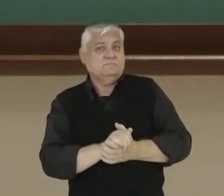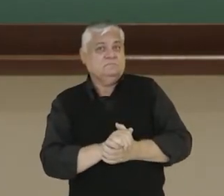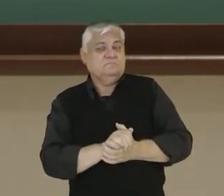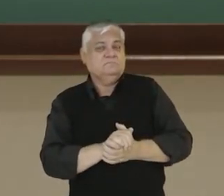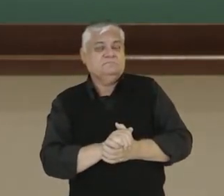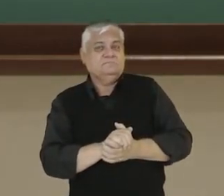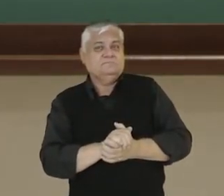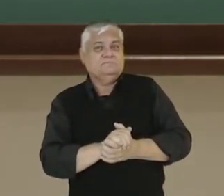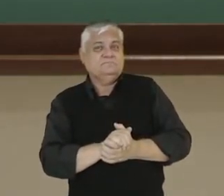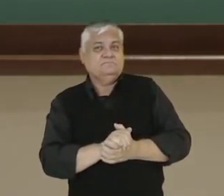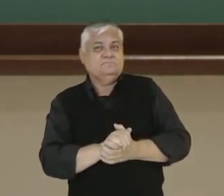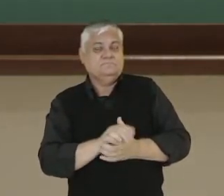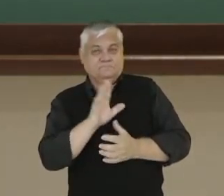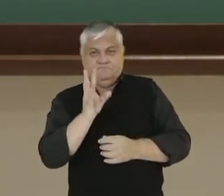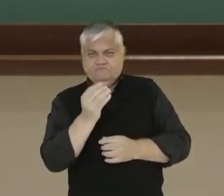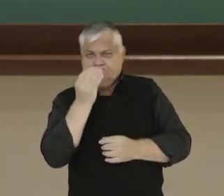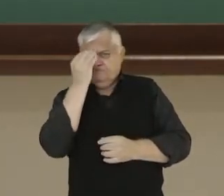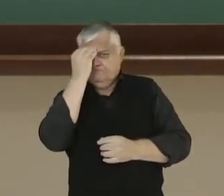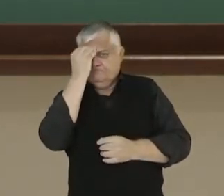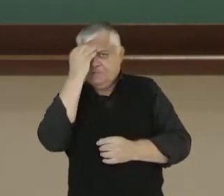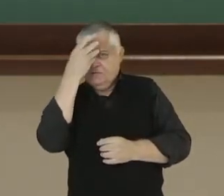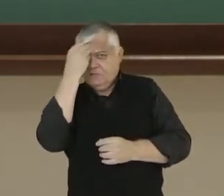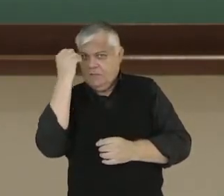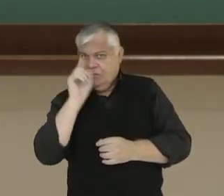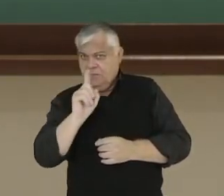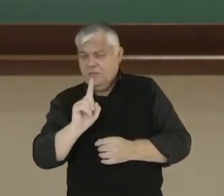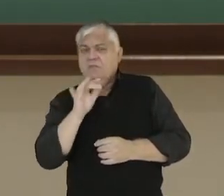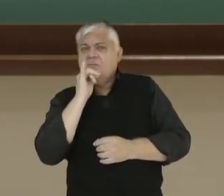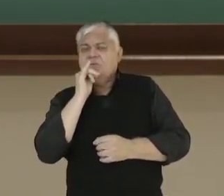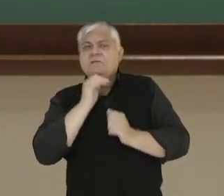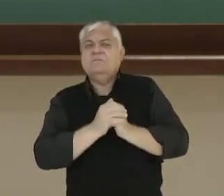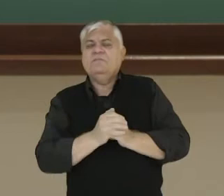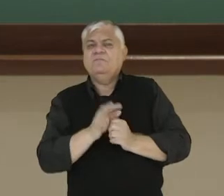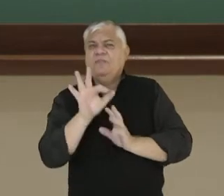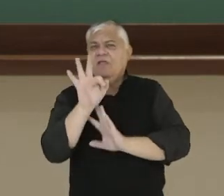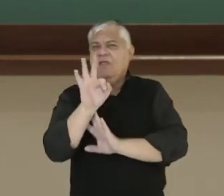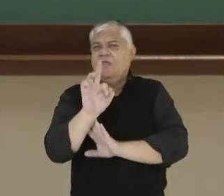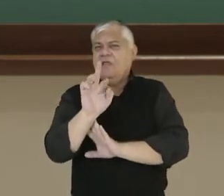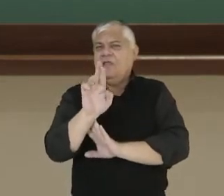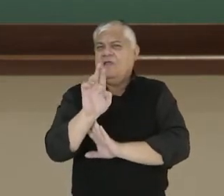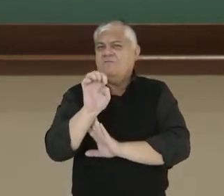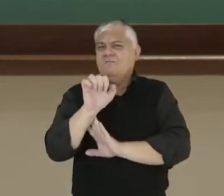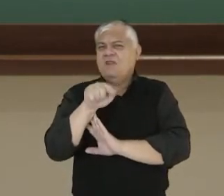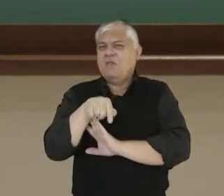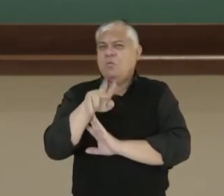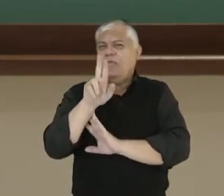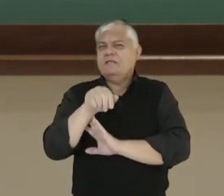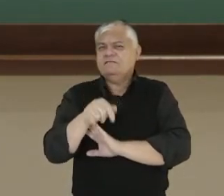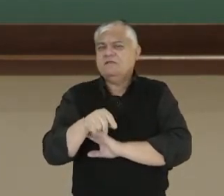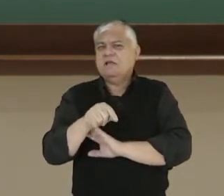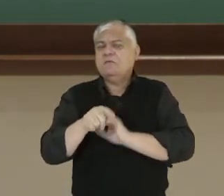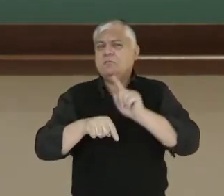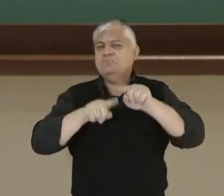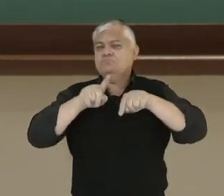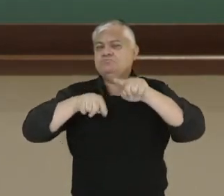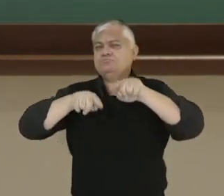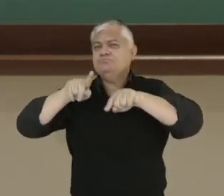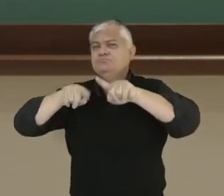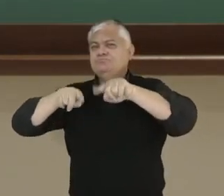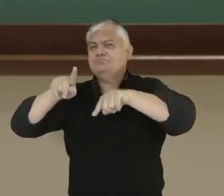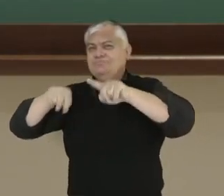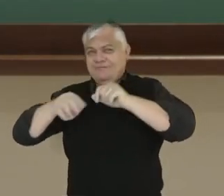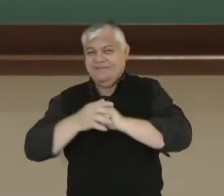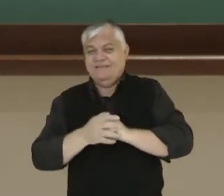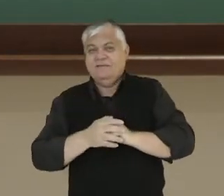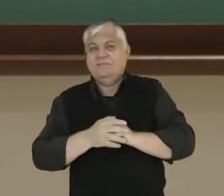só, não esqueça disso. A frequência é algo estabelecido pela fonte. Por exemplo, as minhas